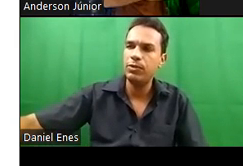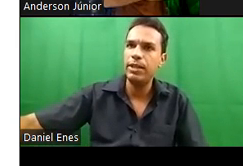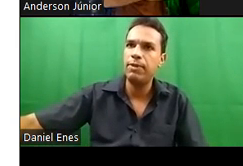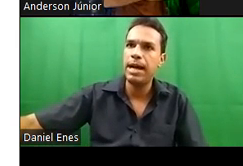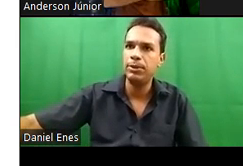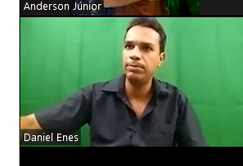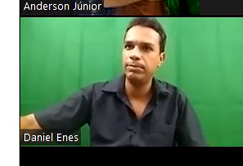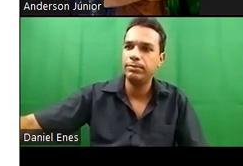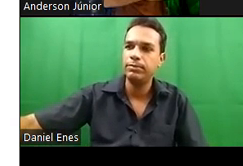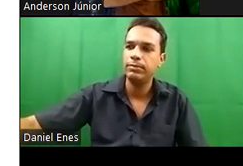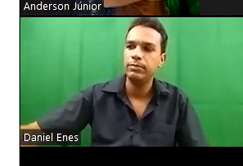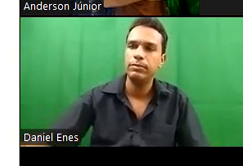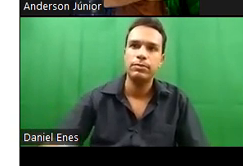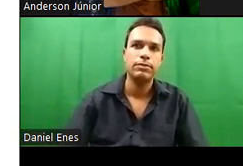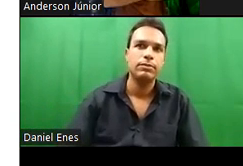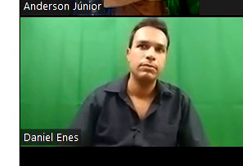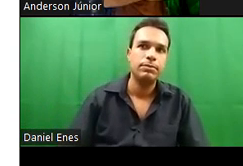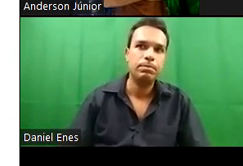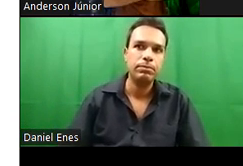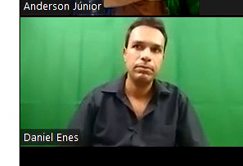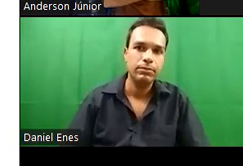substantivo derivado.